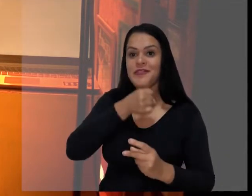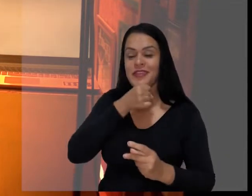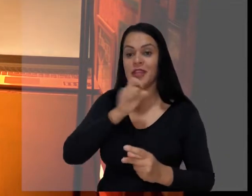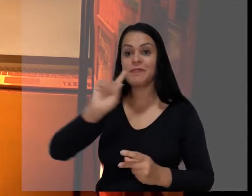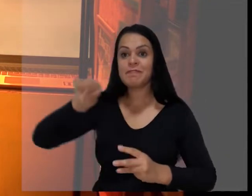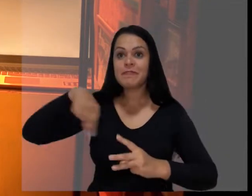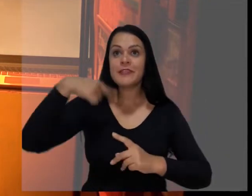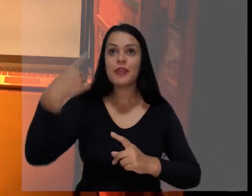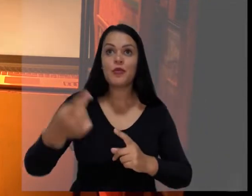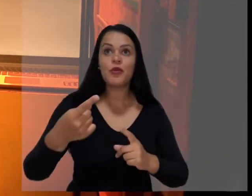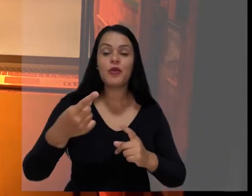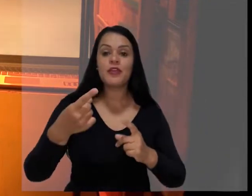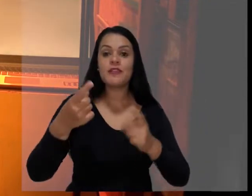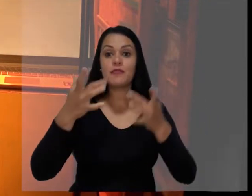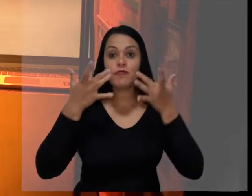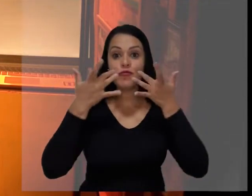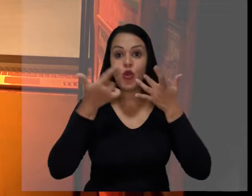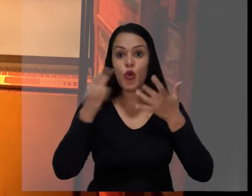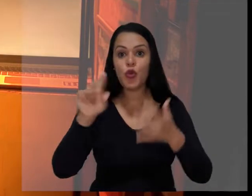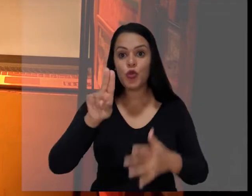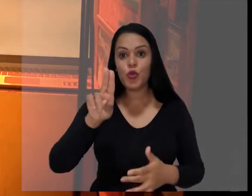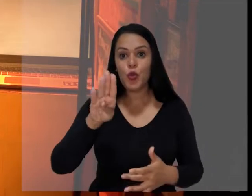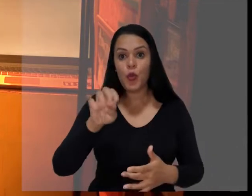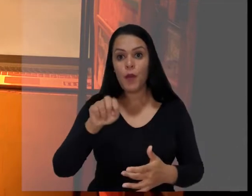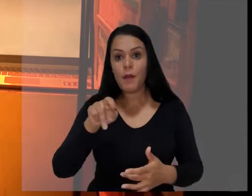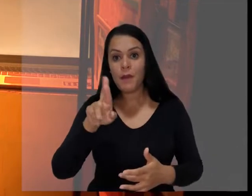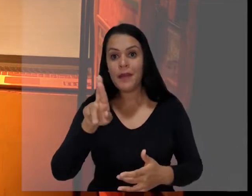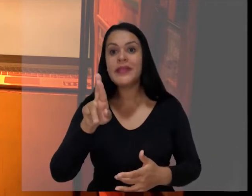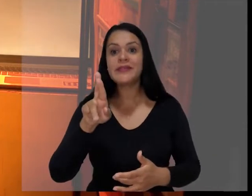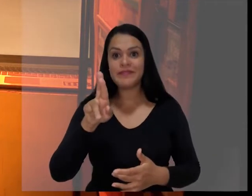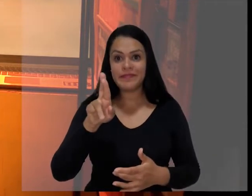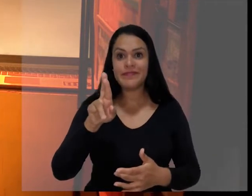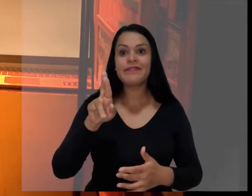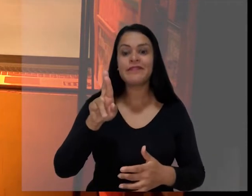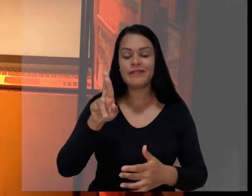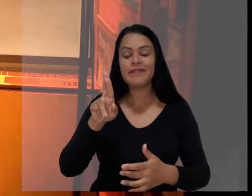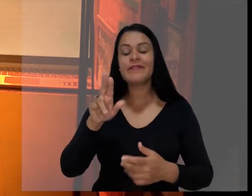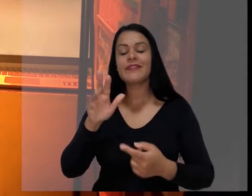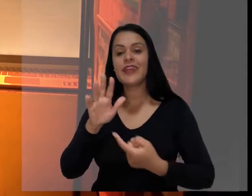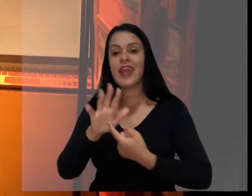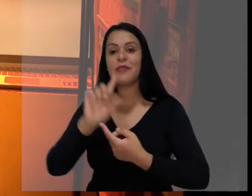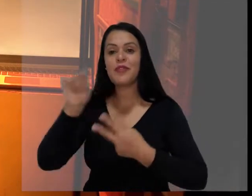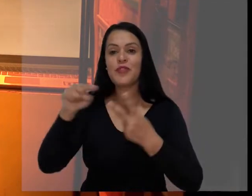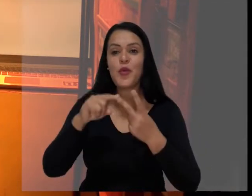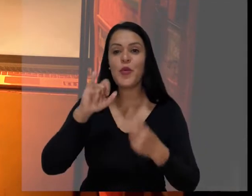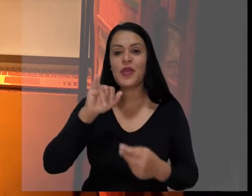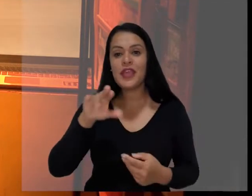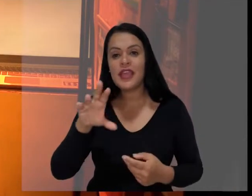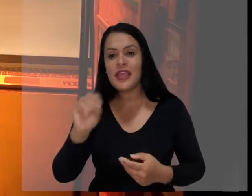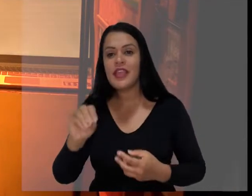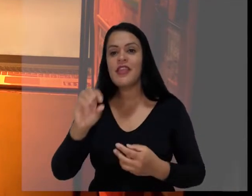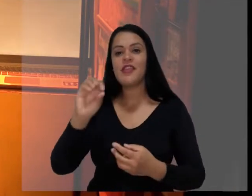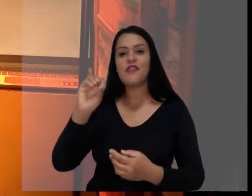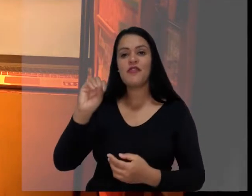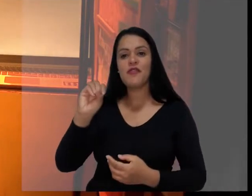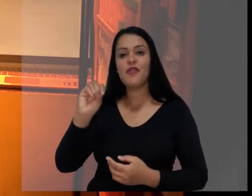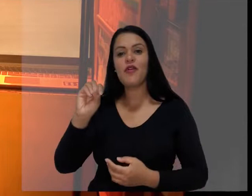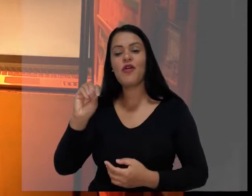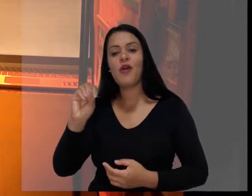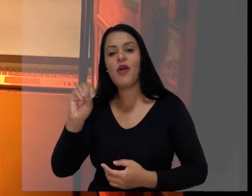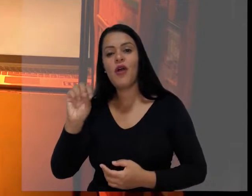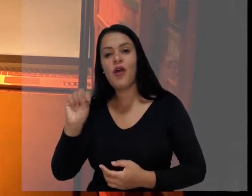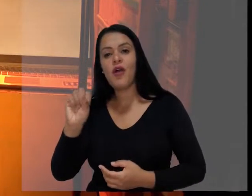Depois eu fiz o seu Uber, do espetáculo Migrantes. Aí veio o seu Ivo, a dona Oswaldina.